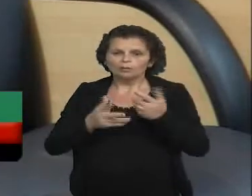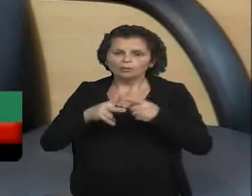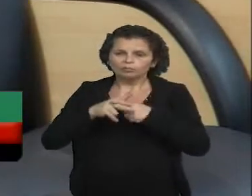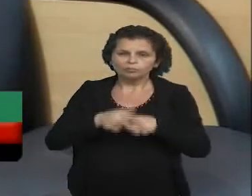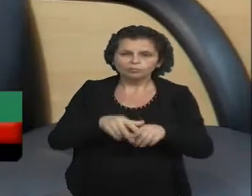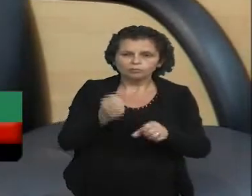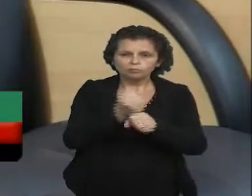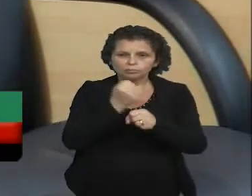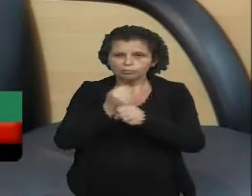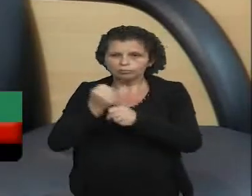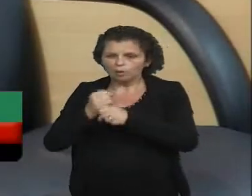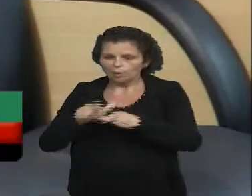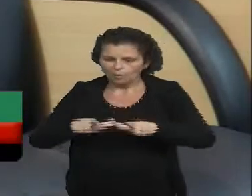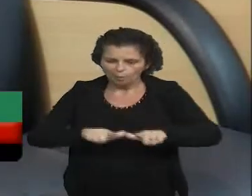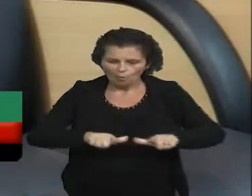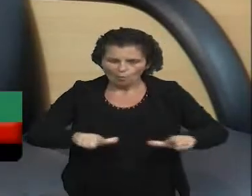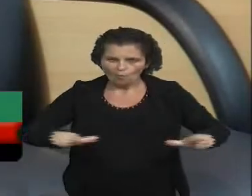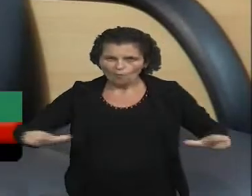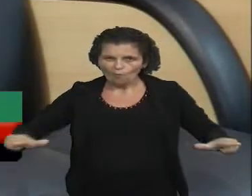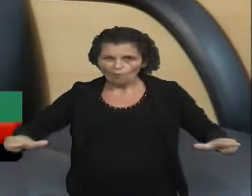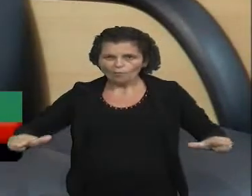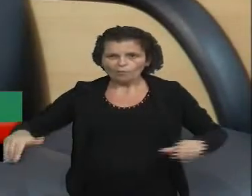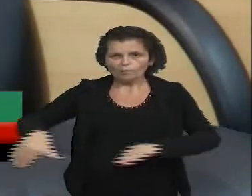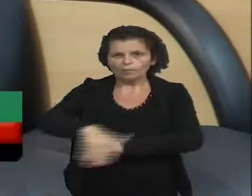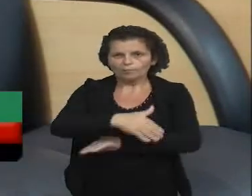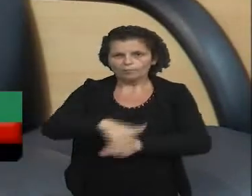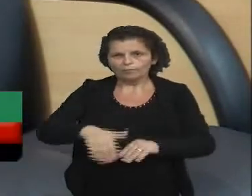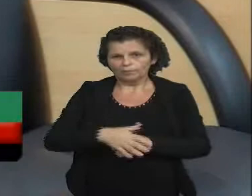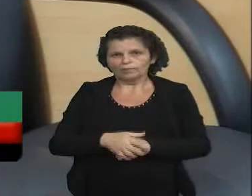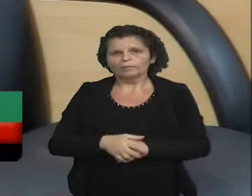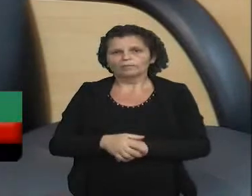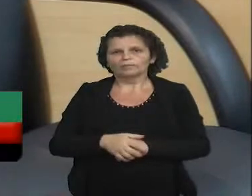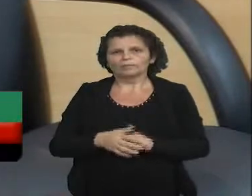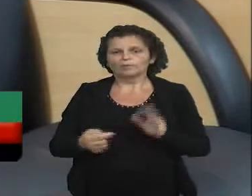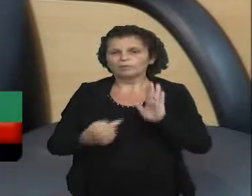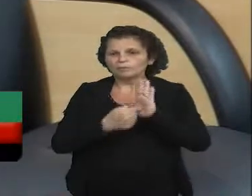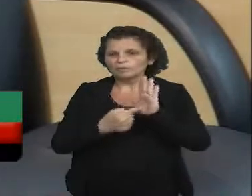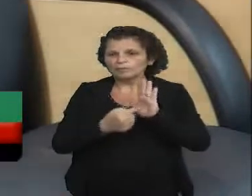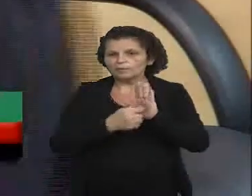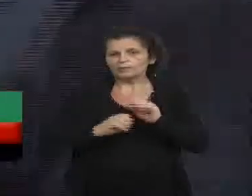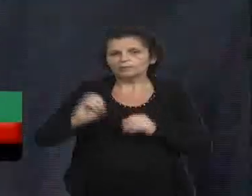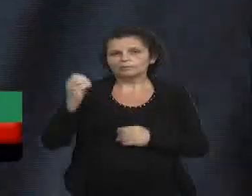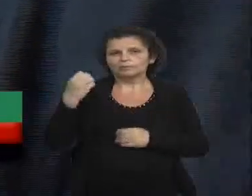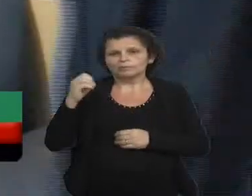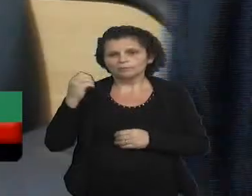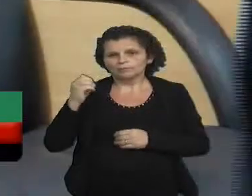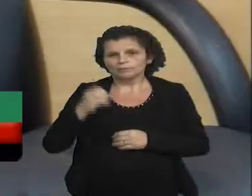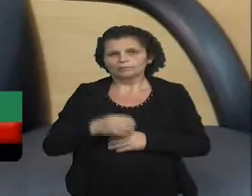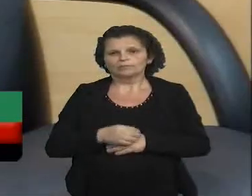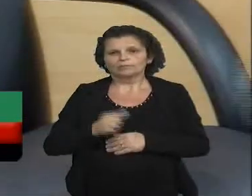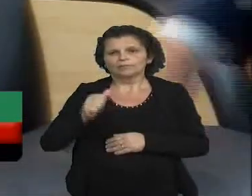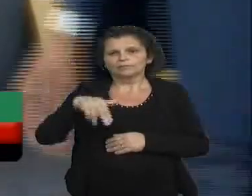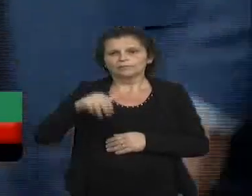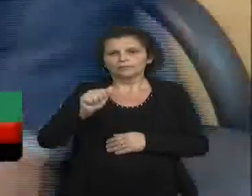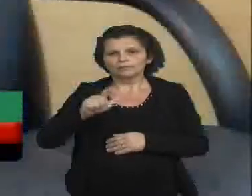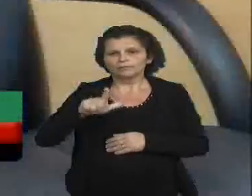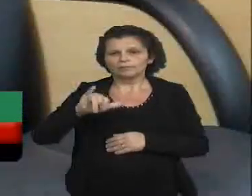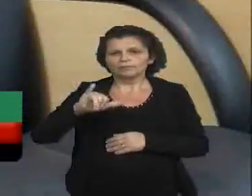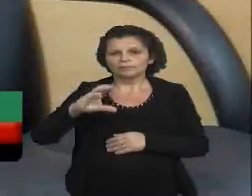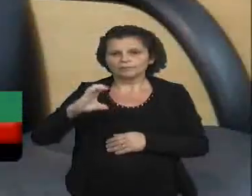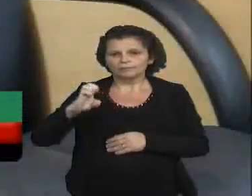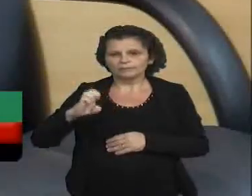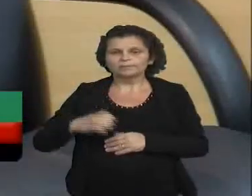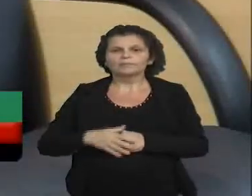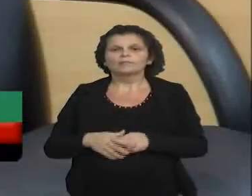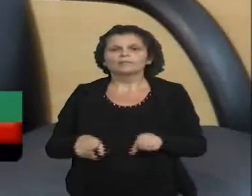obras de manutenção de calçada à Avenida dos Autonomistas 2632, bairro Analice. Indicação do